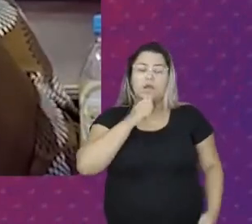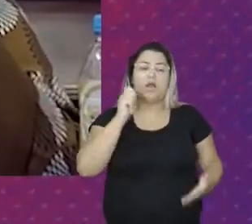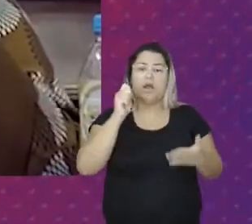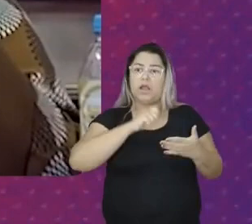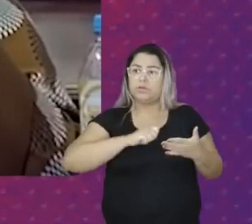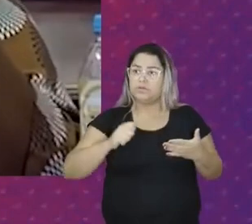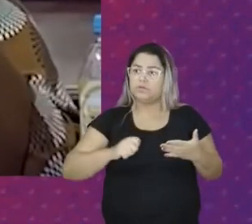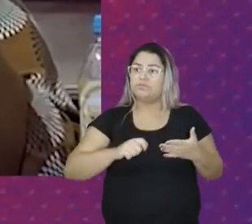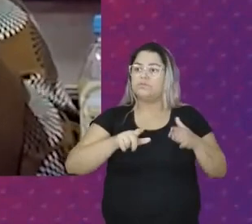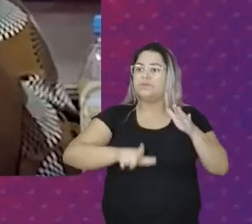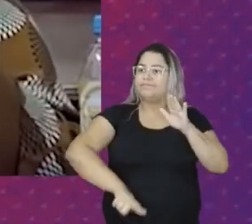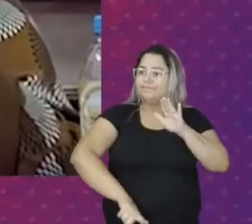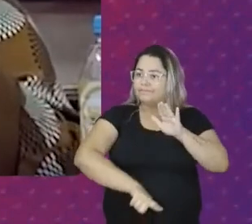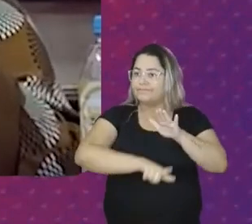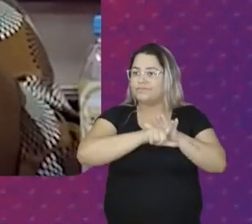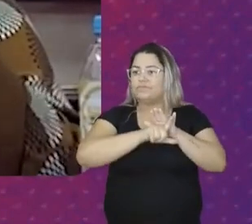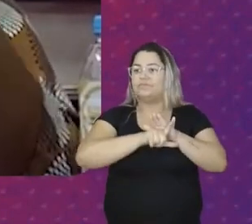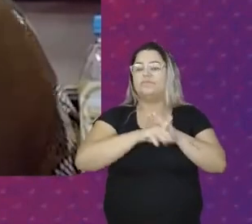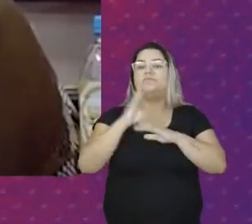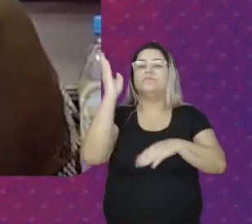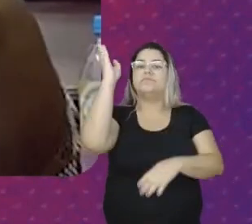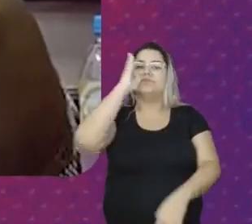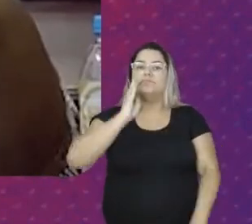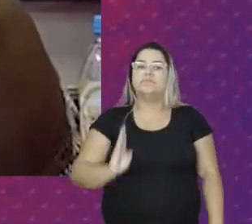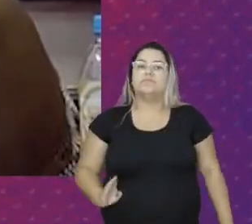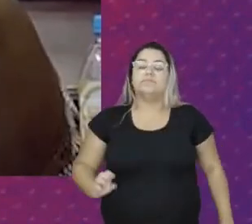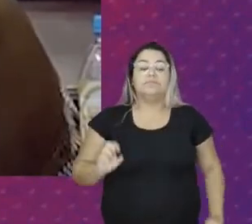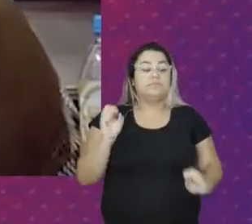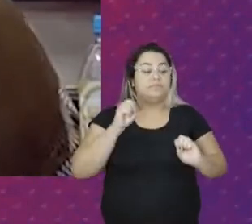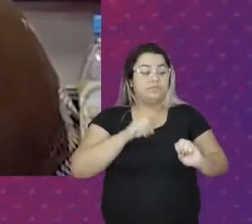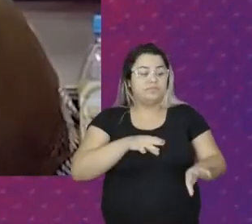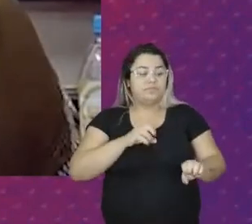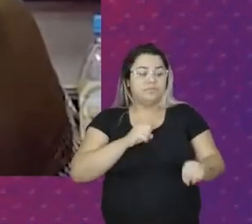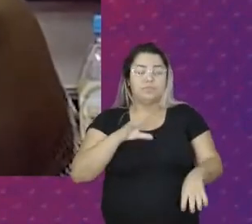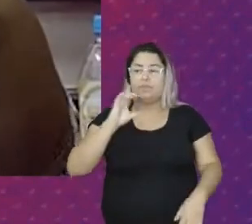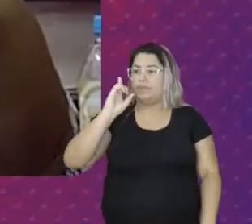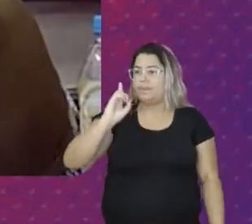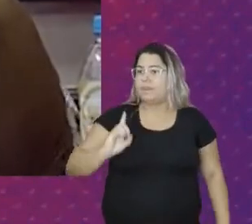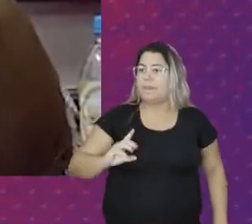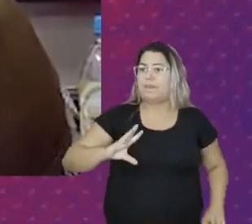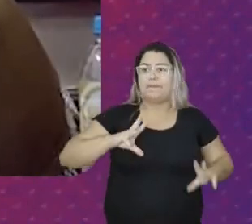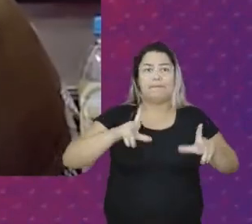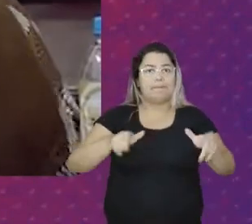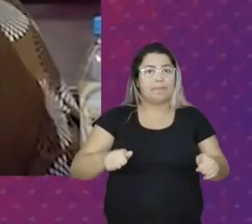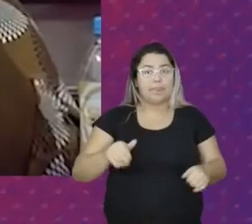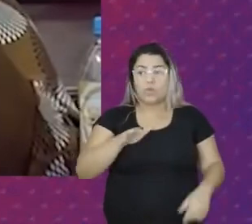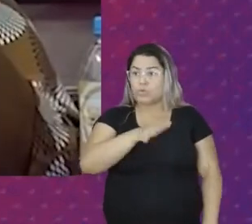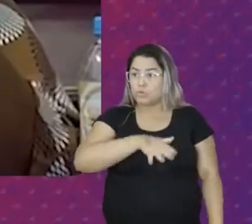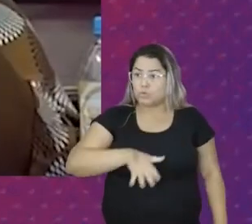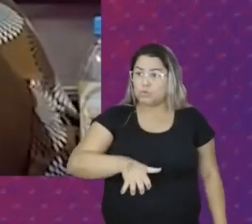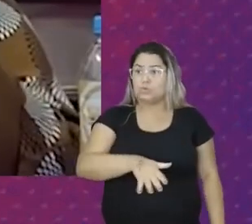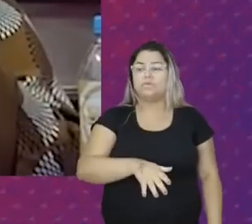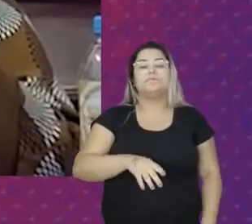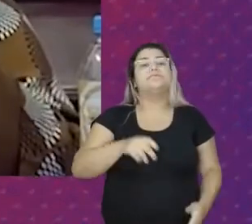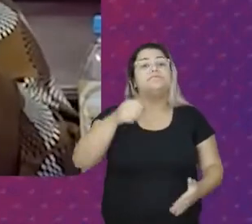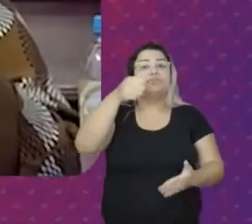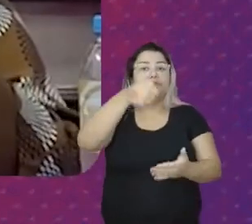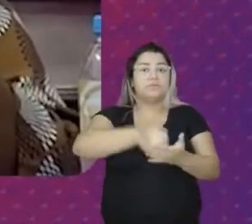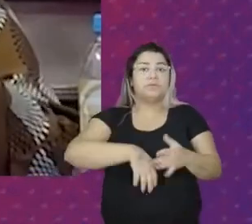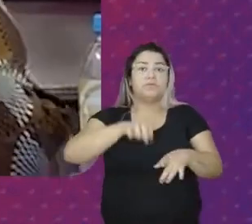escrever na legislação brasileira que a educação é direito de todos e dever